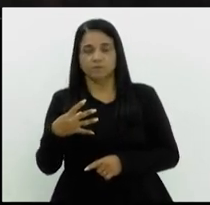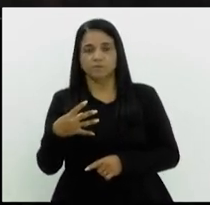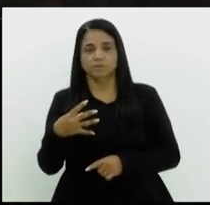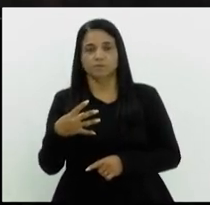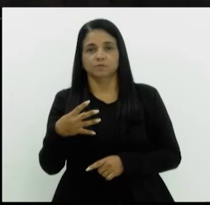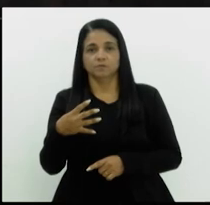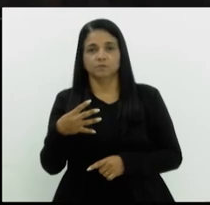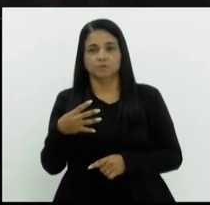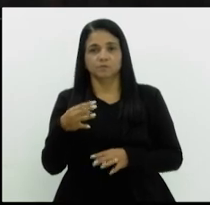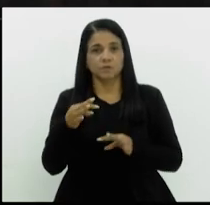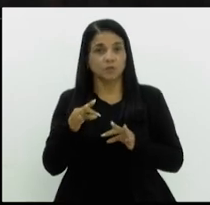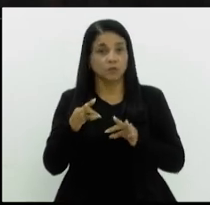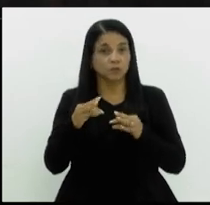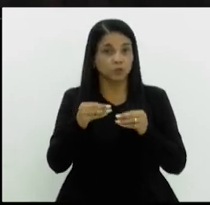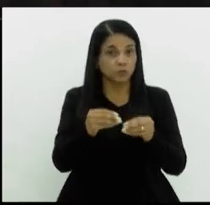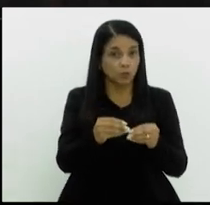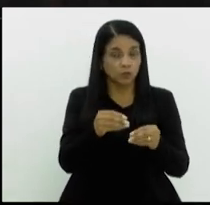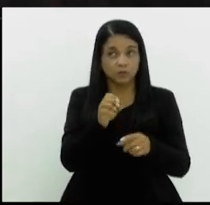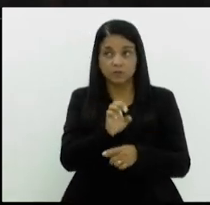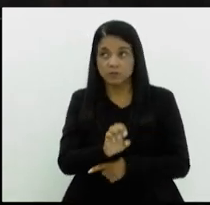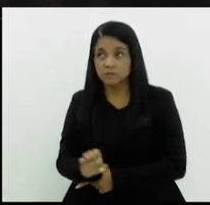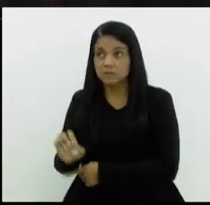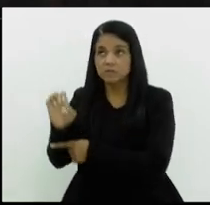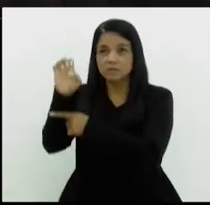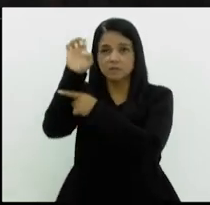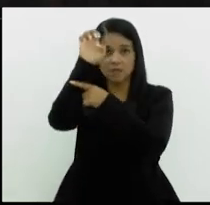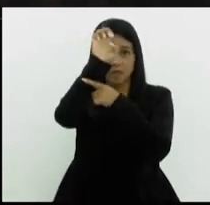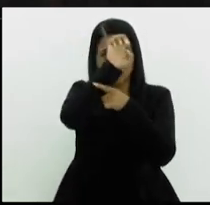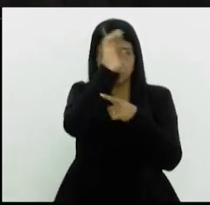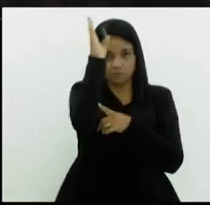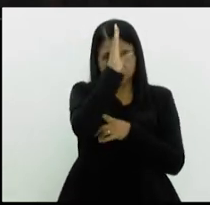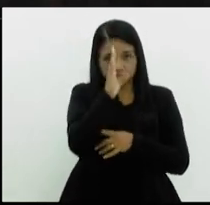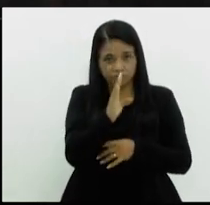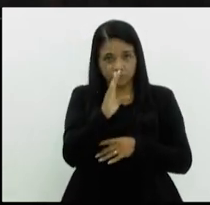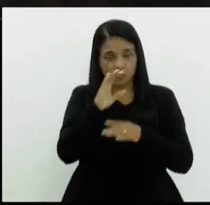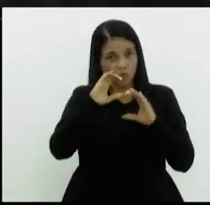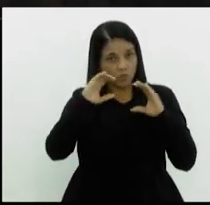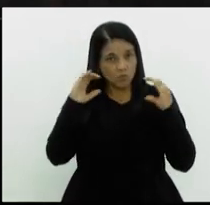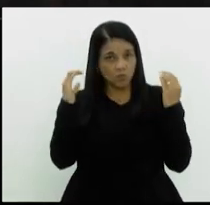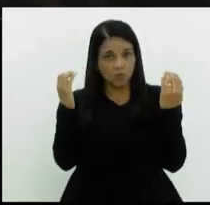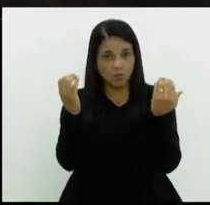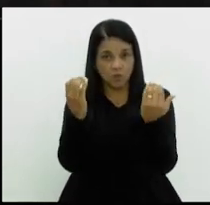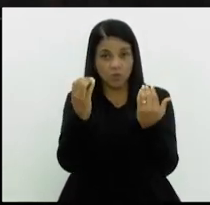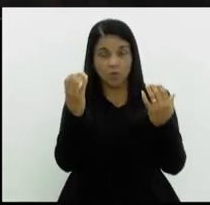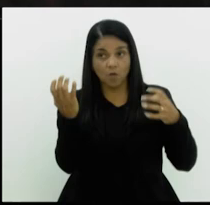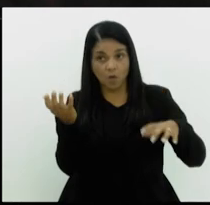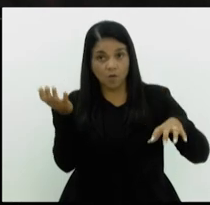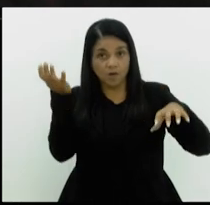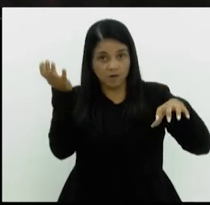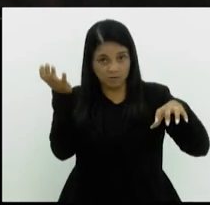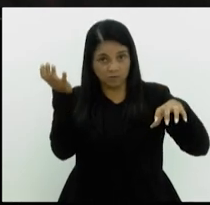todos os estados brasileiros e o Congresso Nacional